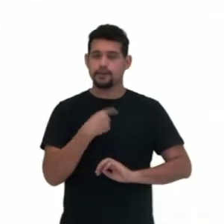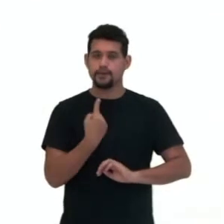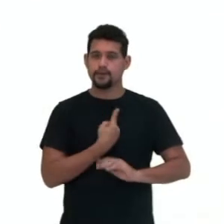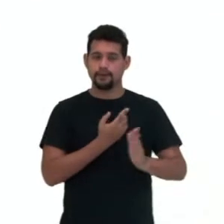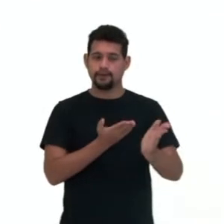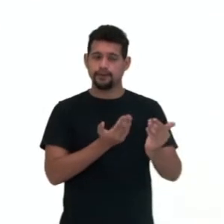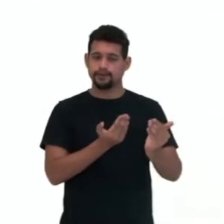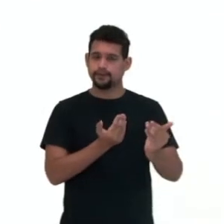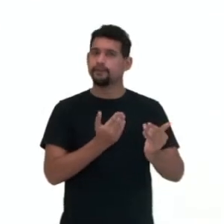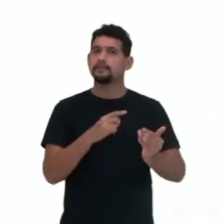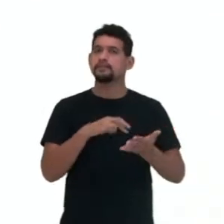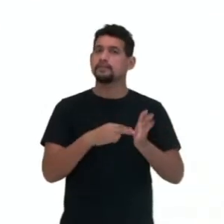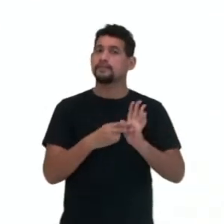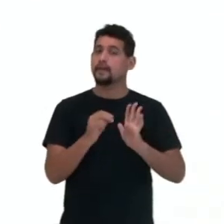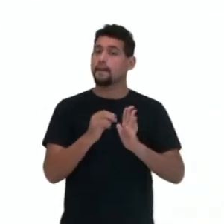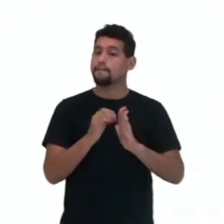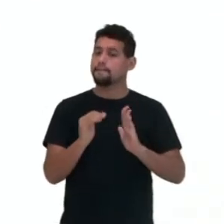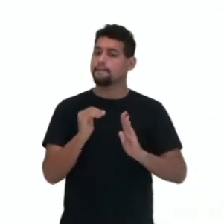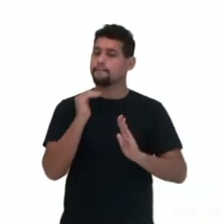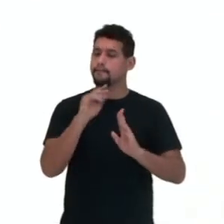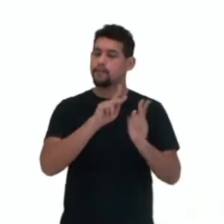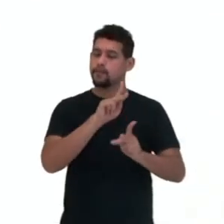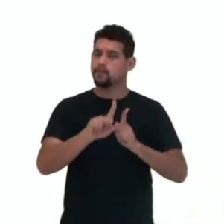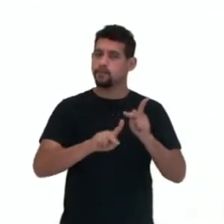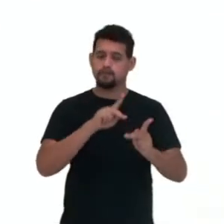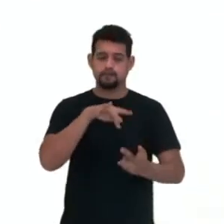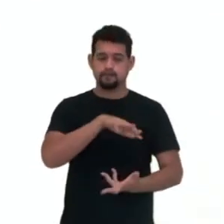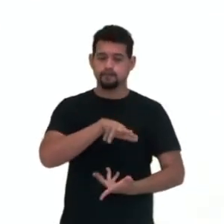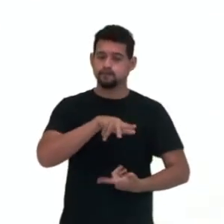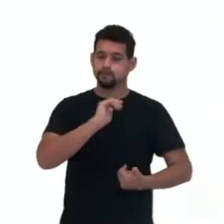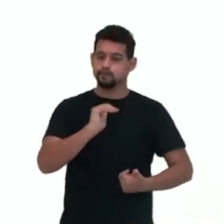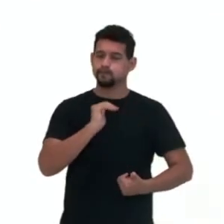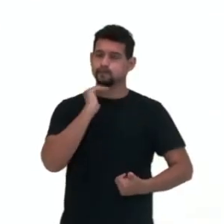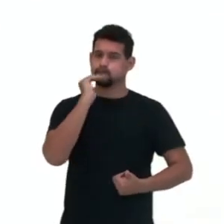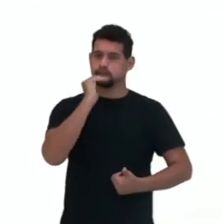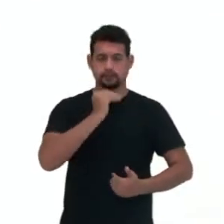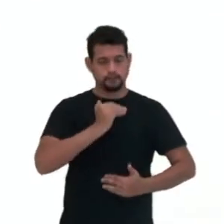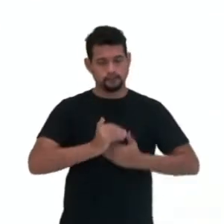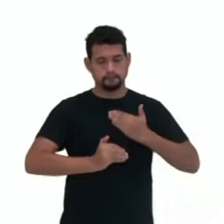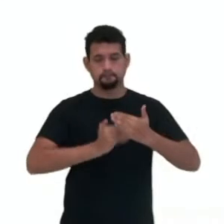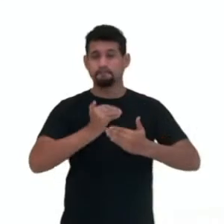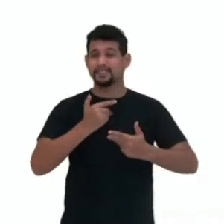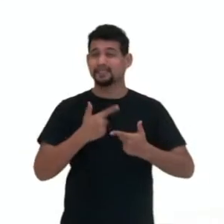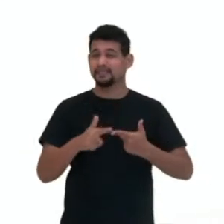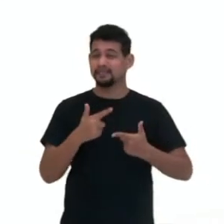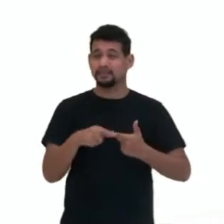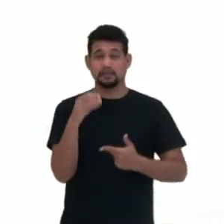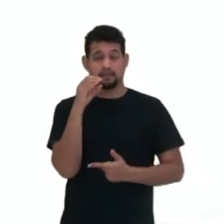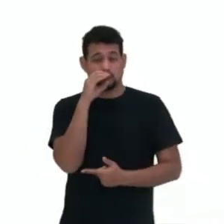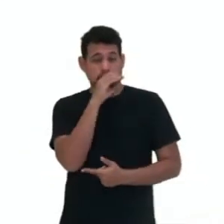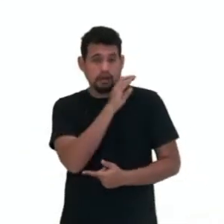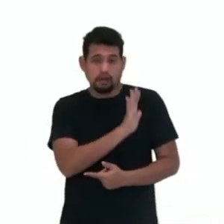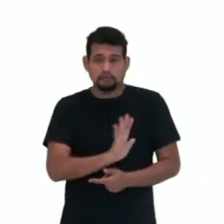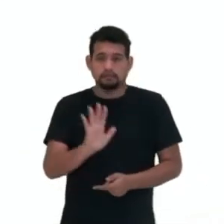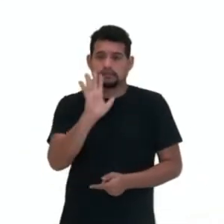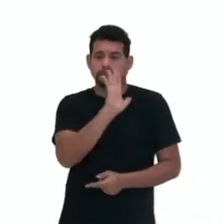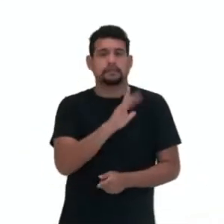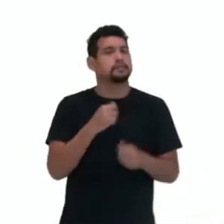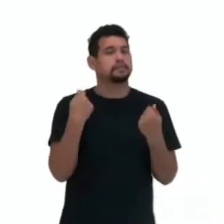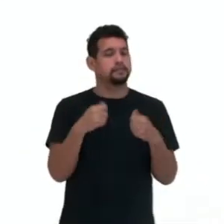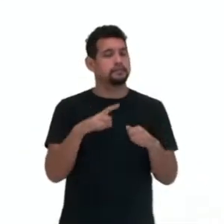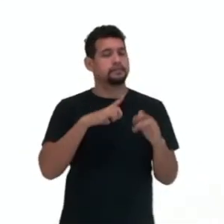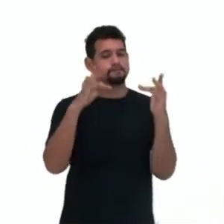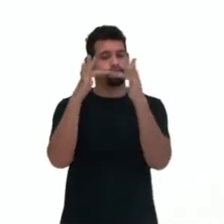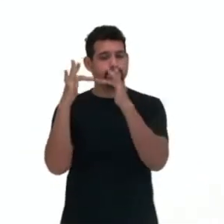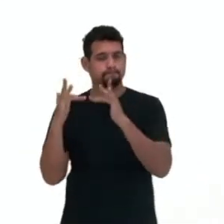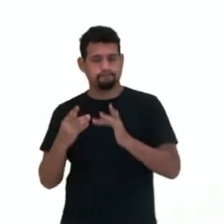jovens, somos mais da metade da população global. Nossa geração cresceu com a crise climática e teremos que lidar com isso